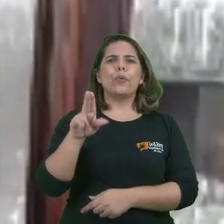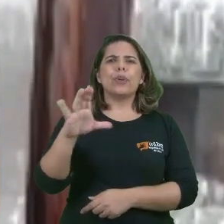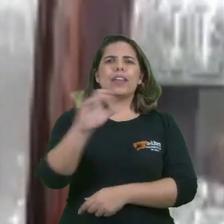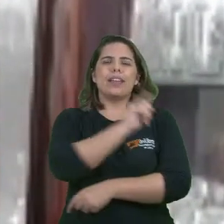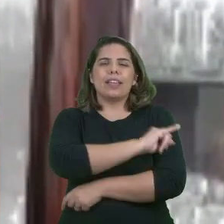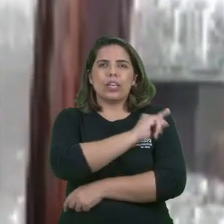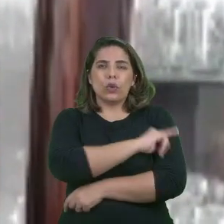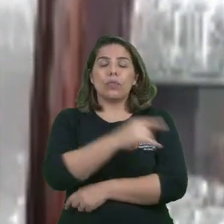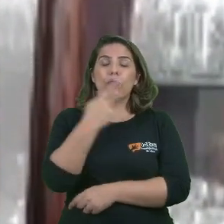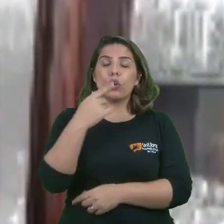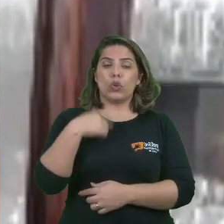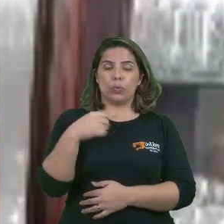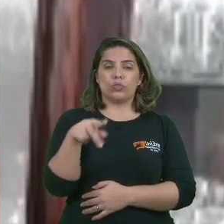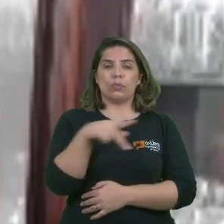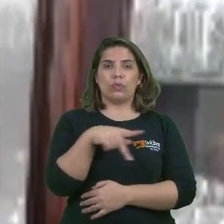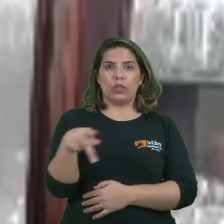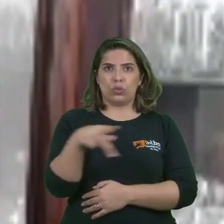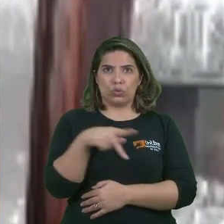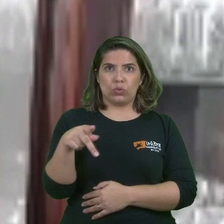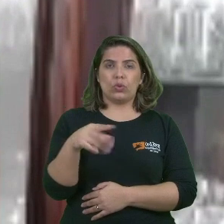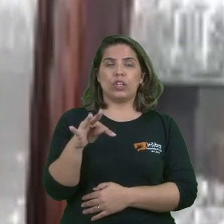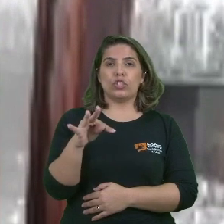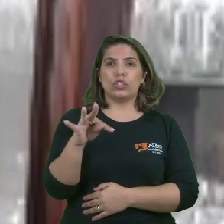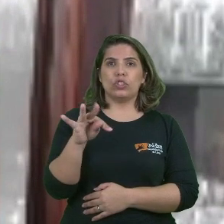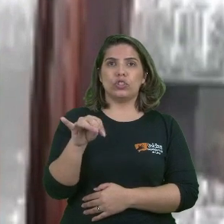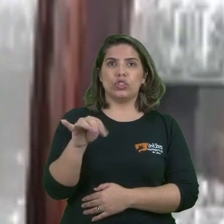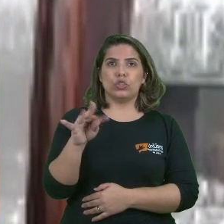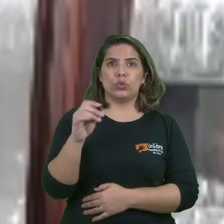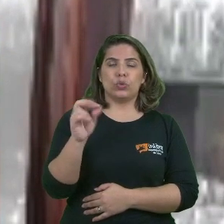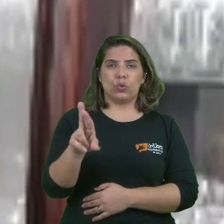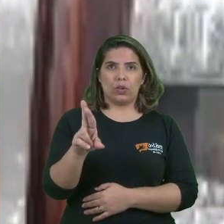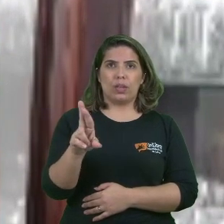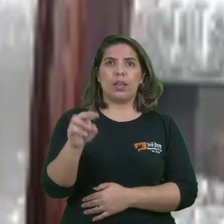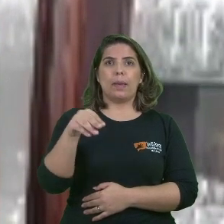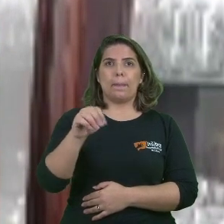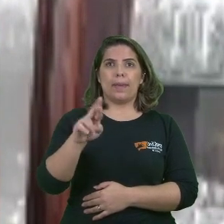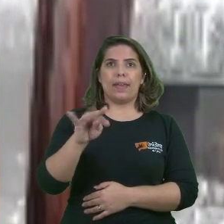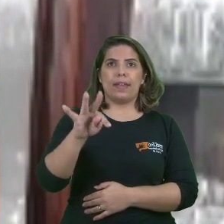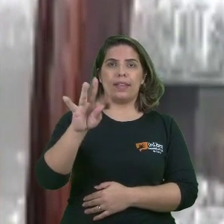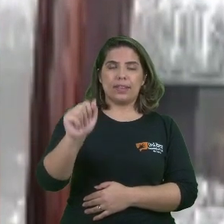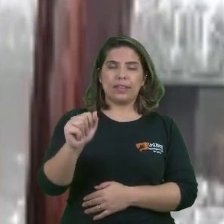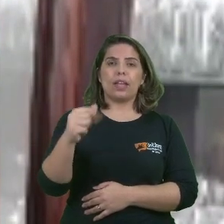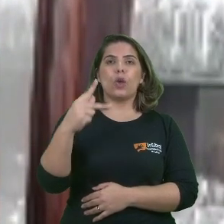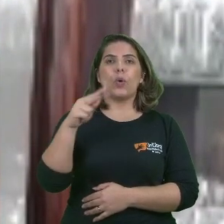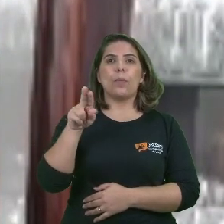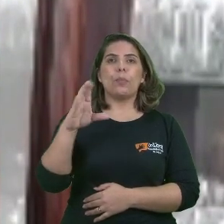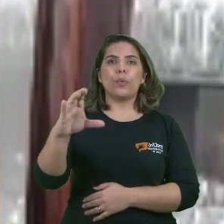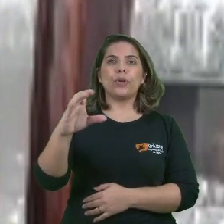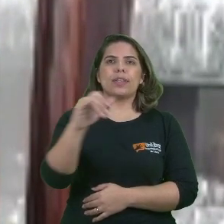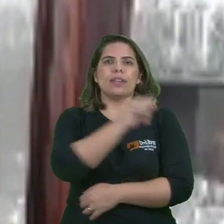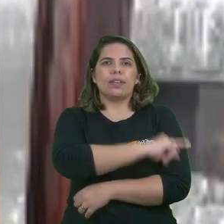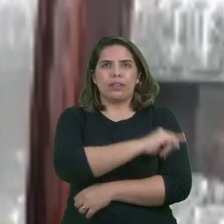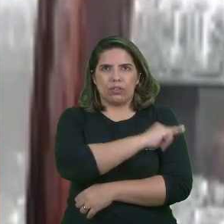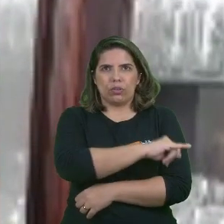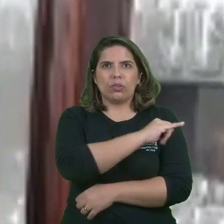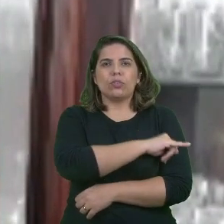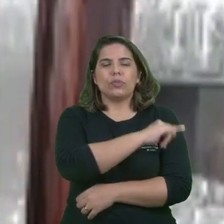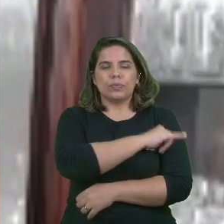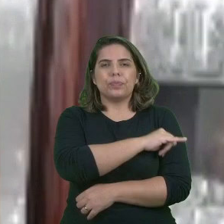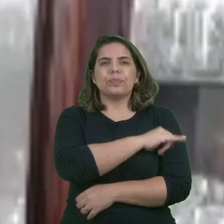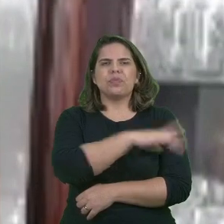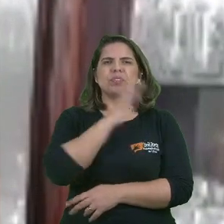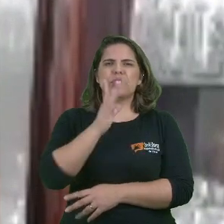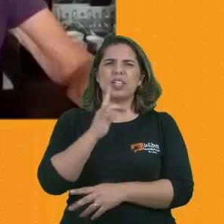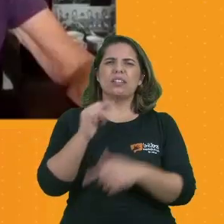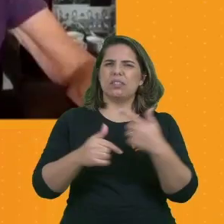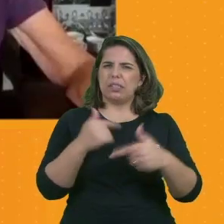falou que eu sou professor titular emérito da Cupido crio onde Trabalhou